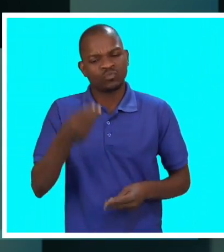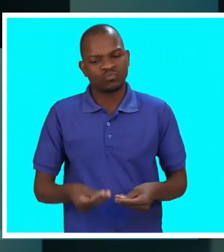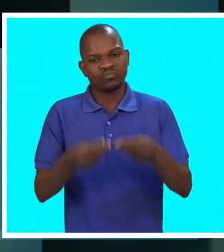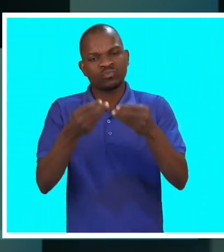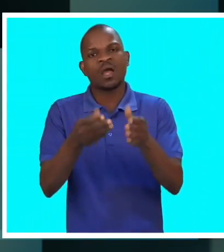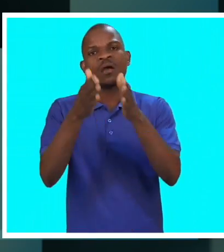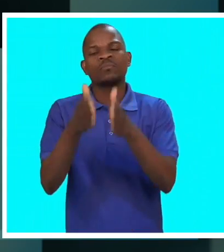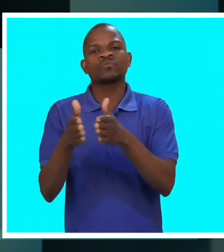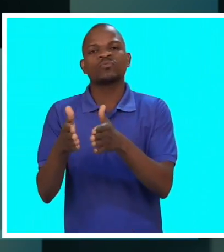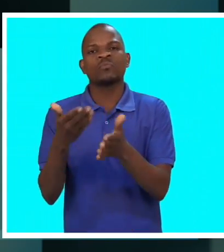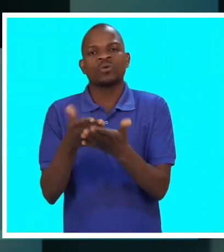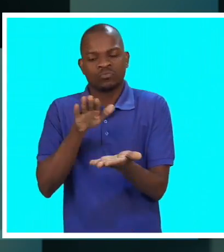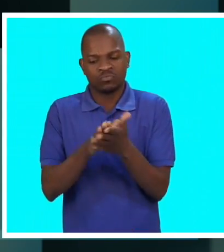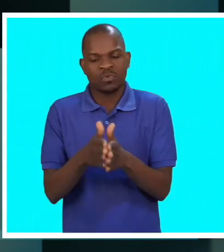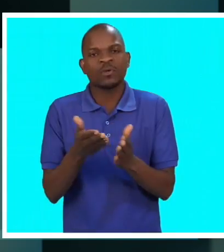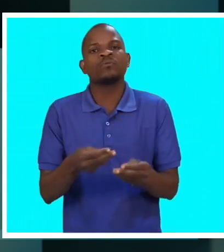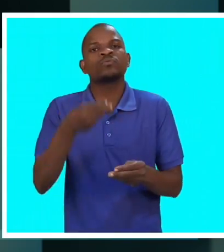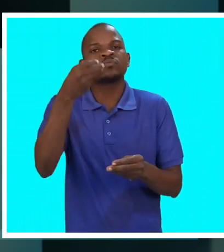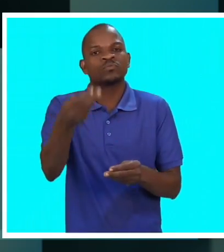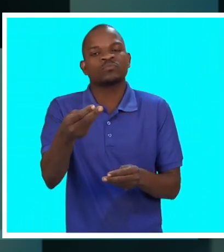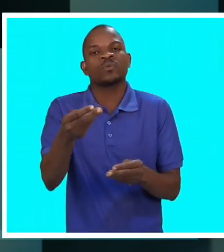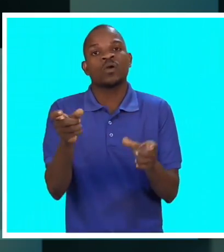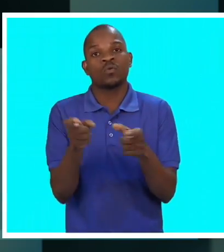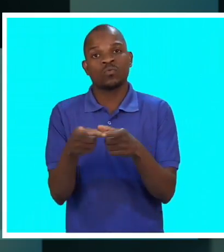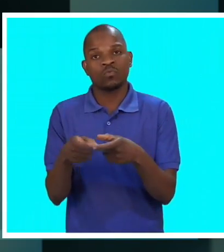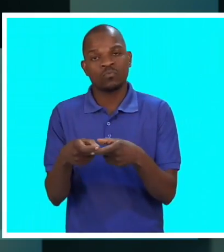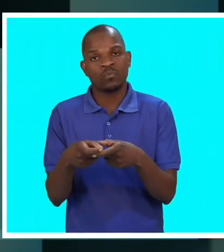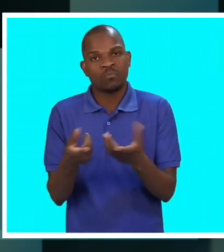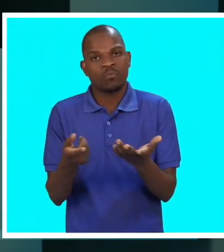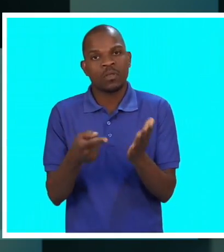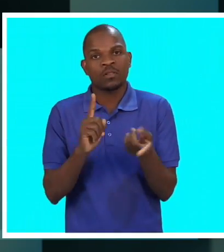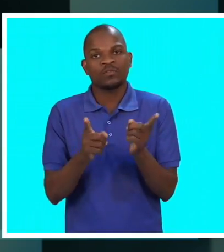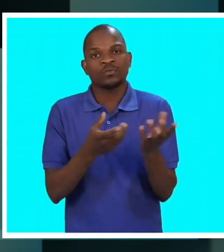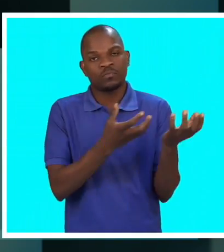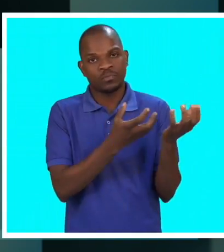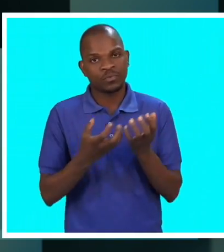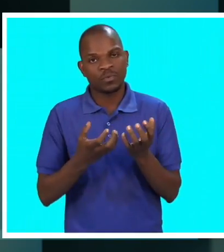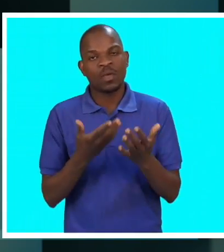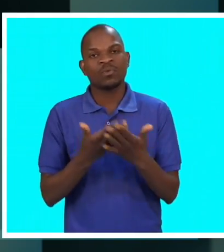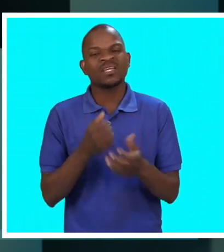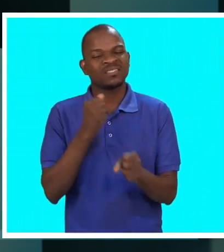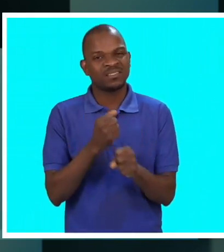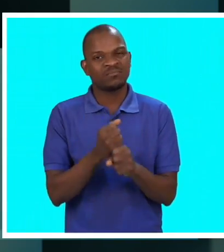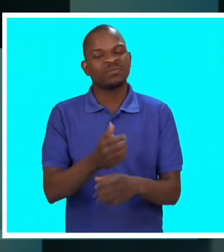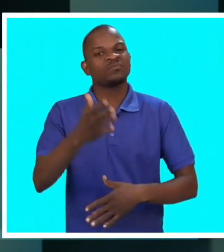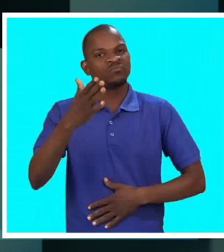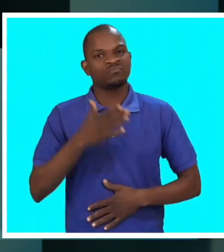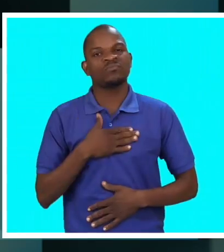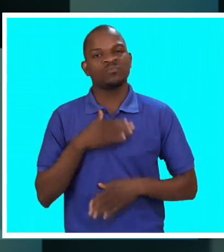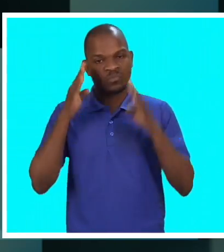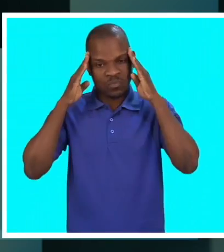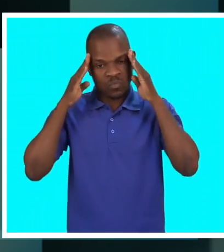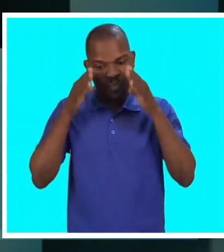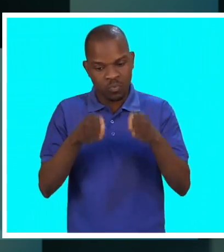jogadores estou a formar os jogadores para fornecer aos clubes e fornecer a todos eles que quiseram os melhores jogadores porque é esse trabalho que eu estou mais